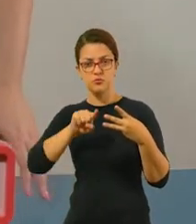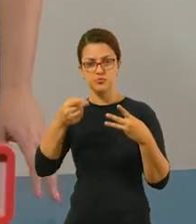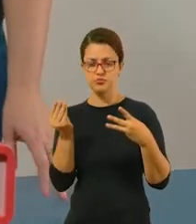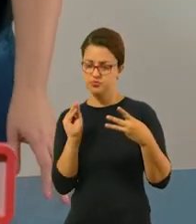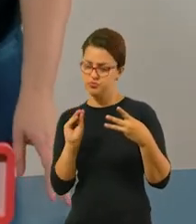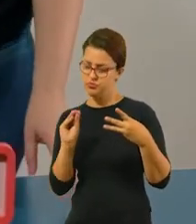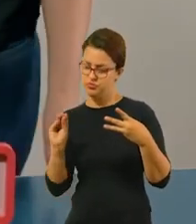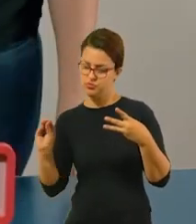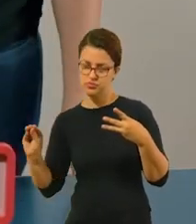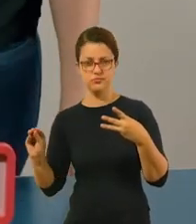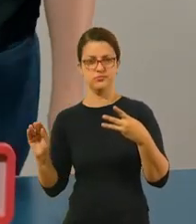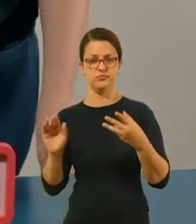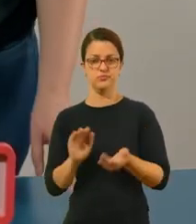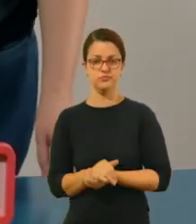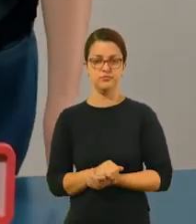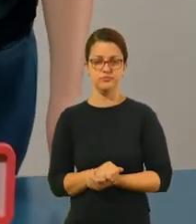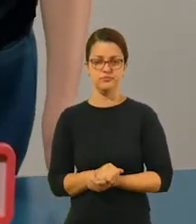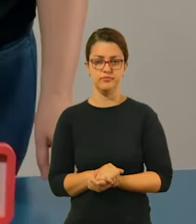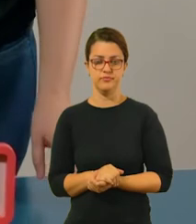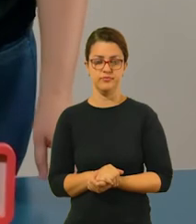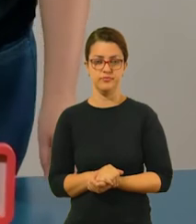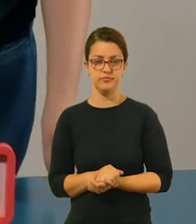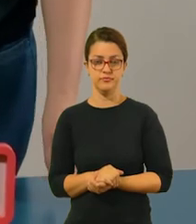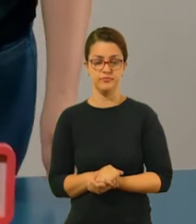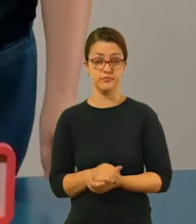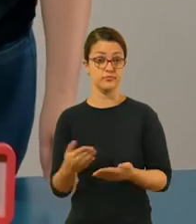Vão completando aqui também, tá bom?